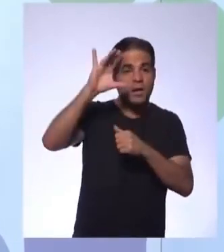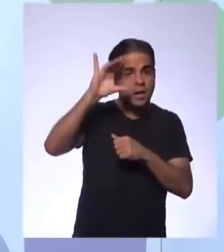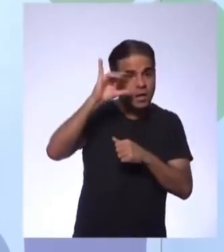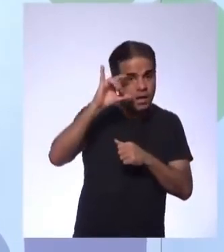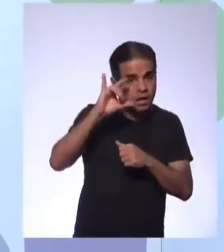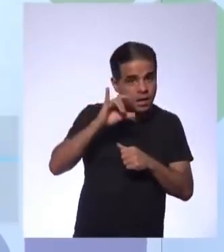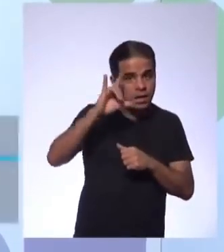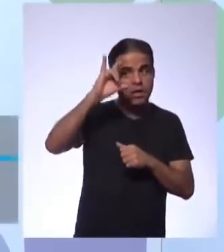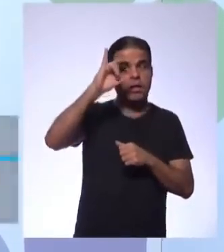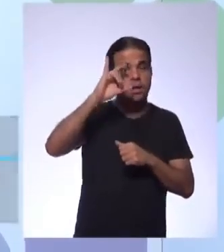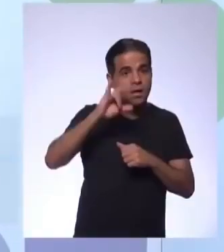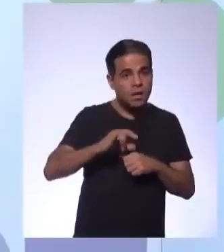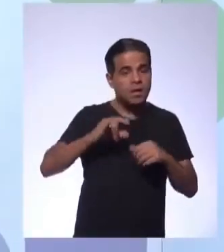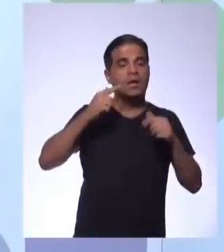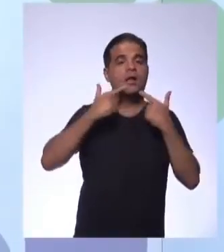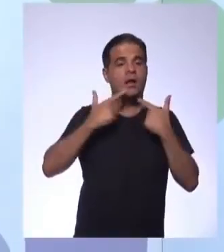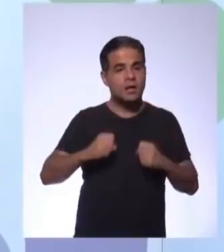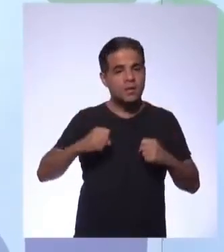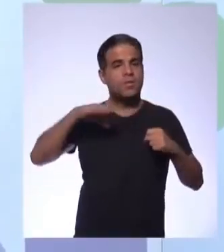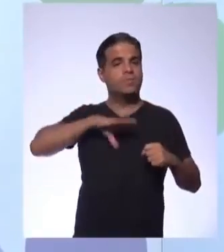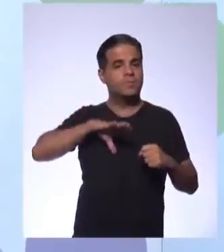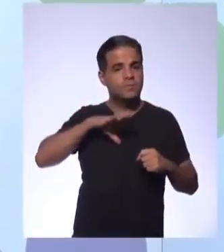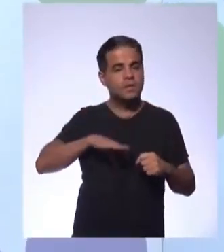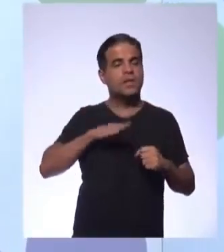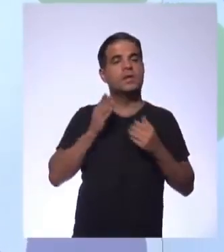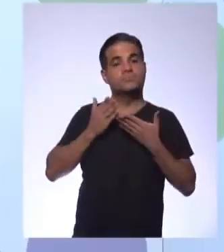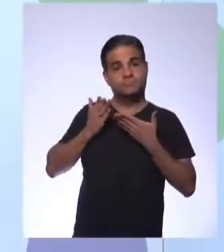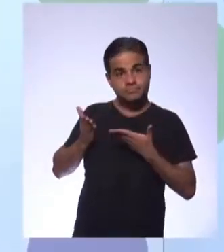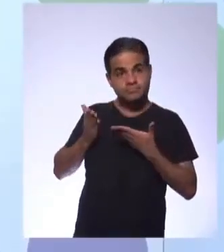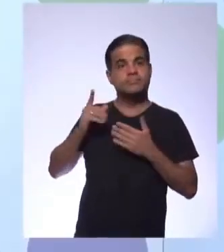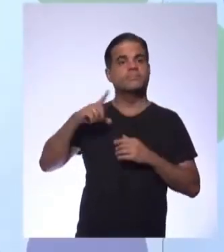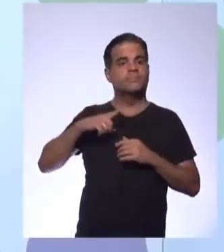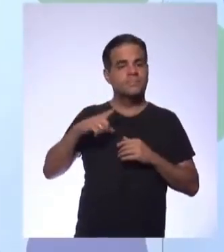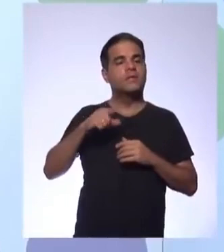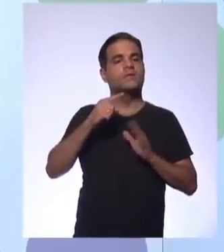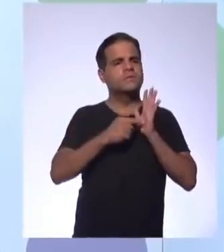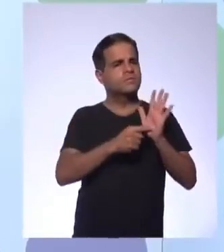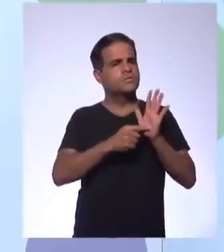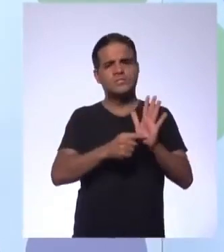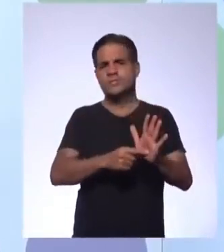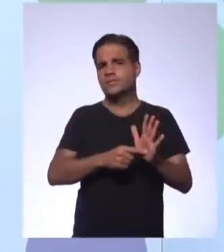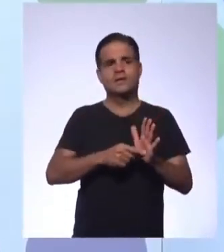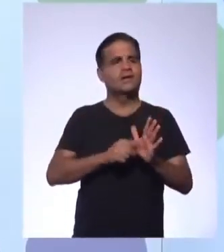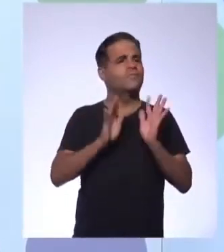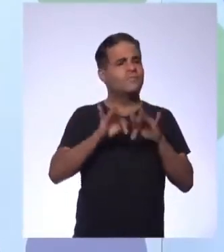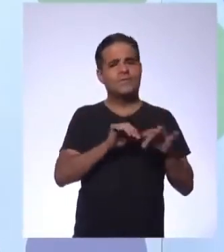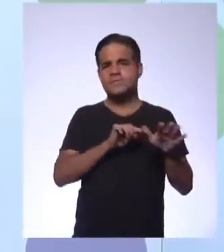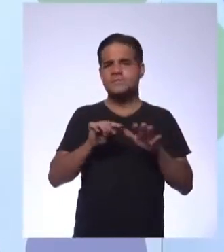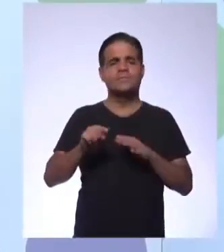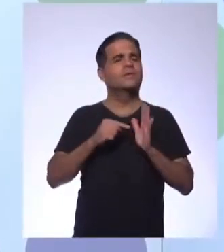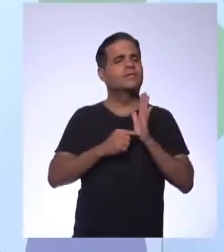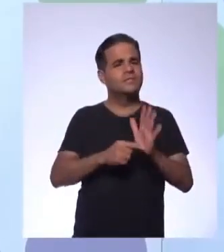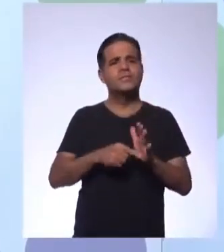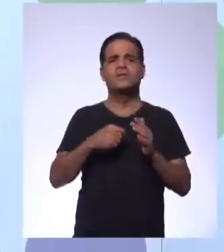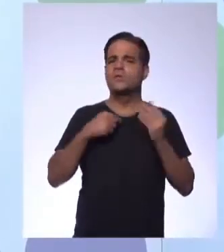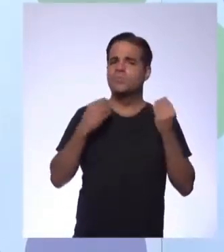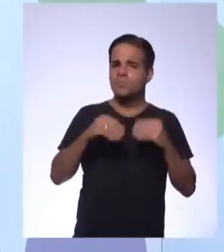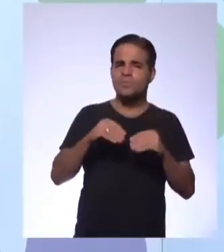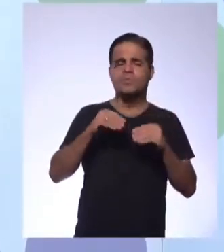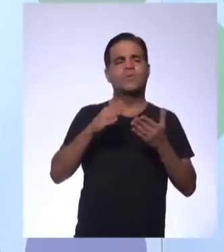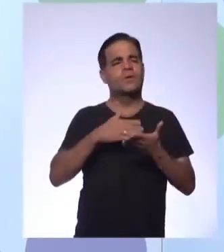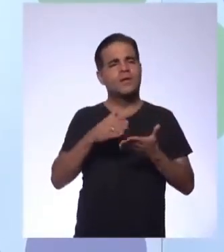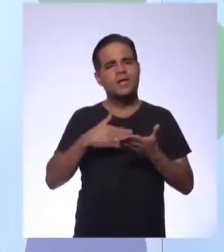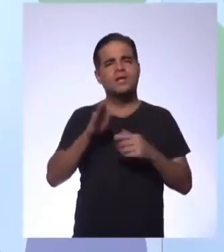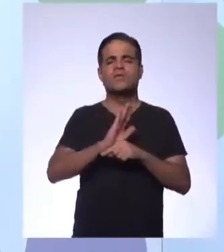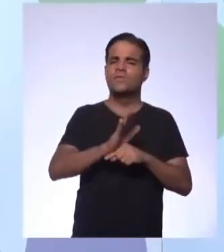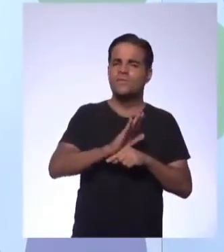Instagram, Isso. Língua Portuguesa, CMSP_EM, que lá nós indicamos livro todo final de semana. O professor Mauro põe livro, eu ponho